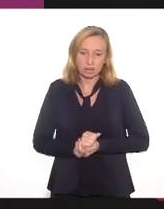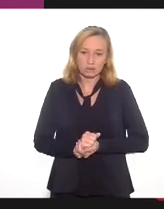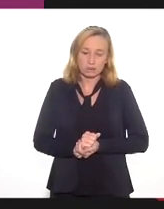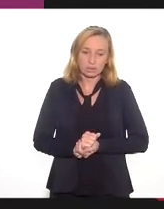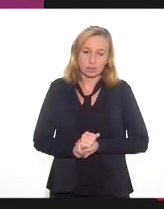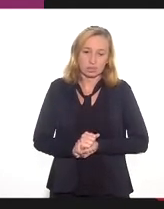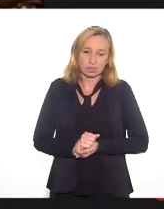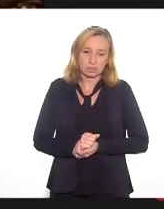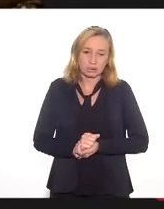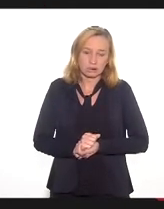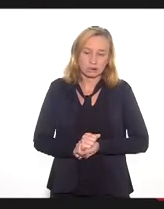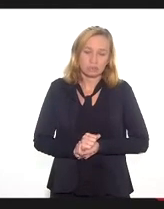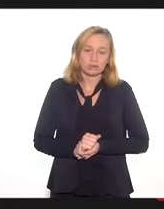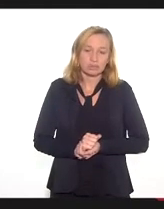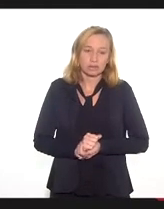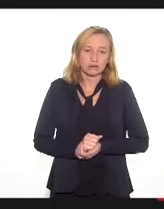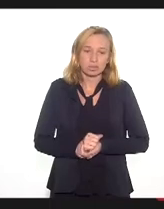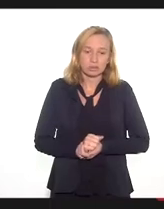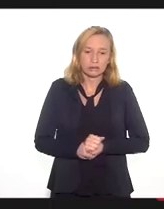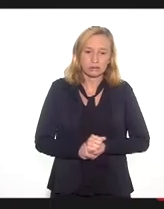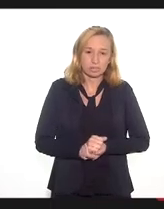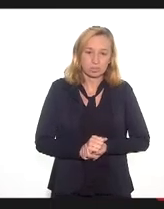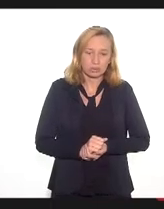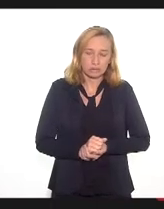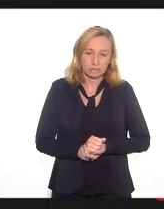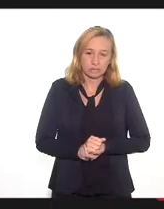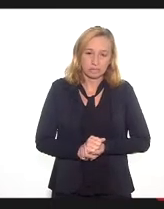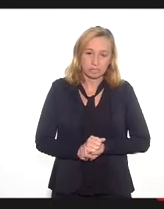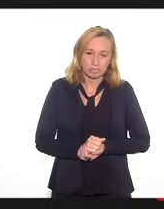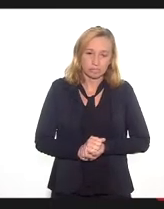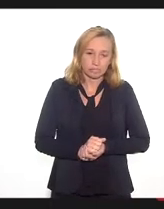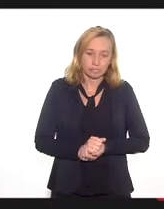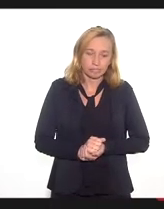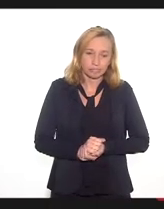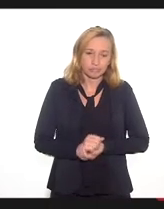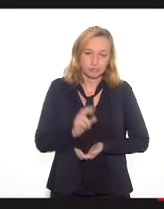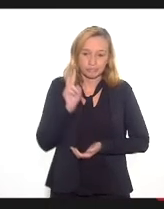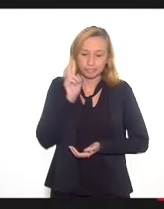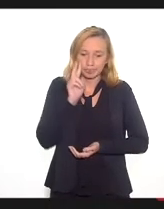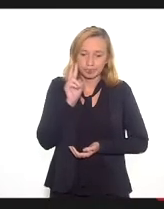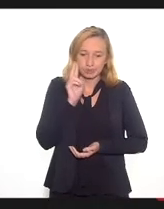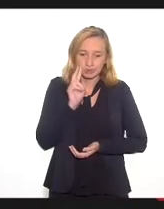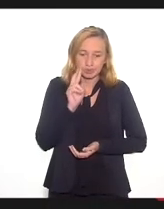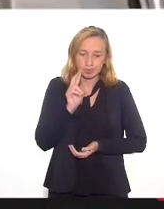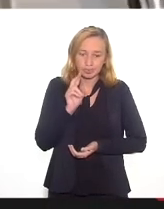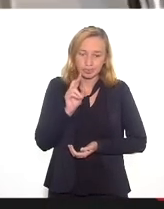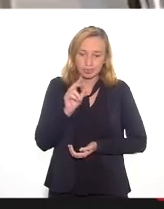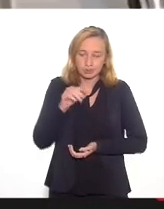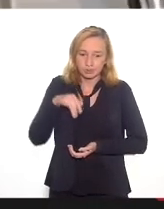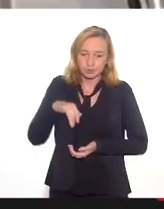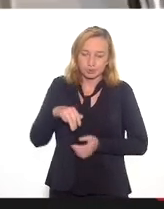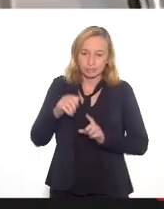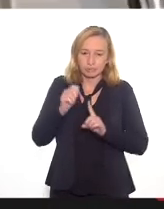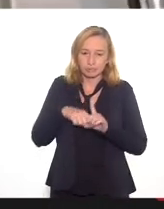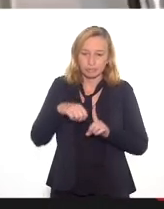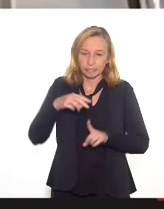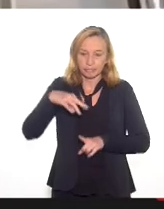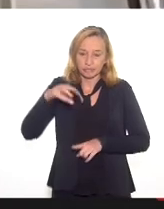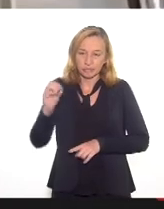uma referência também queria lembrar e também queria lembrar a senhora que o mês de maio é um mês muito